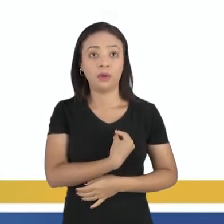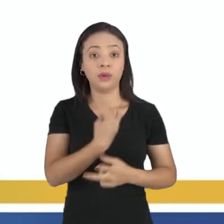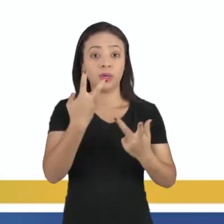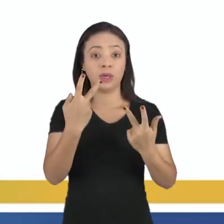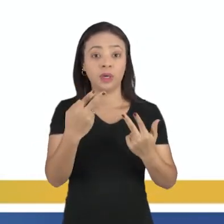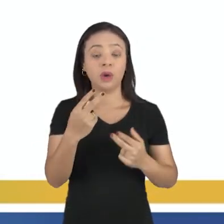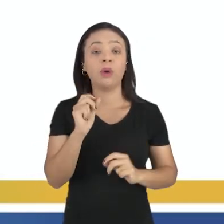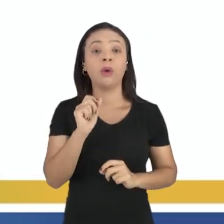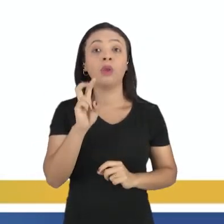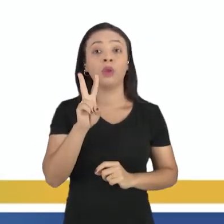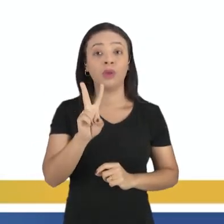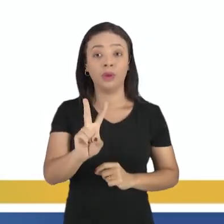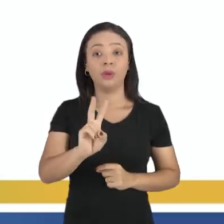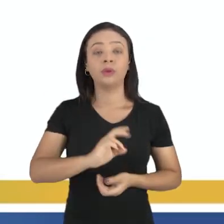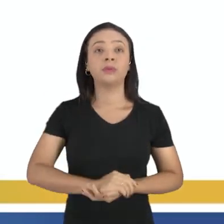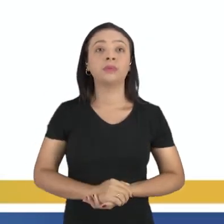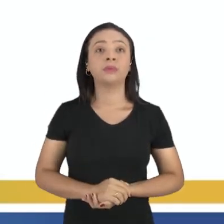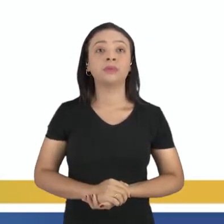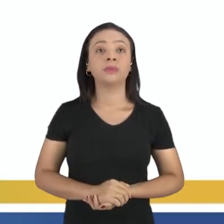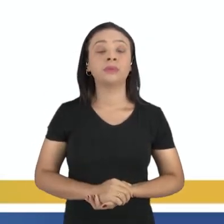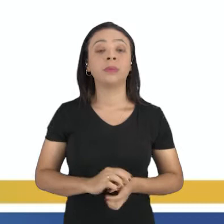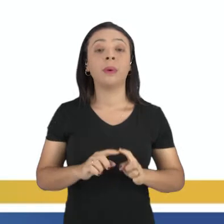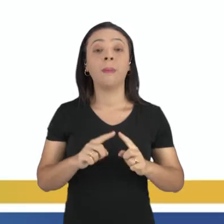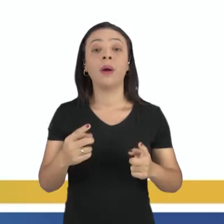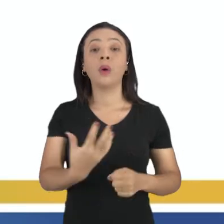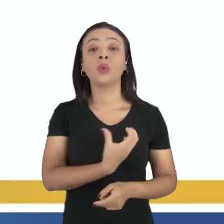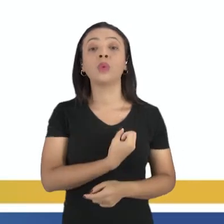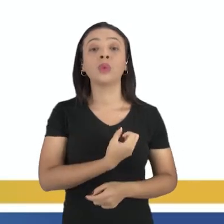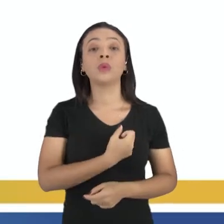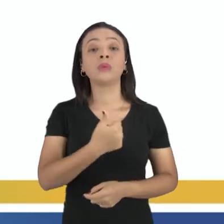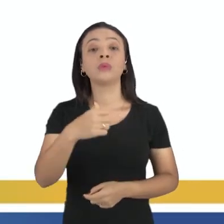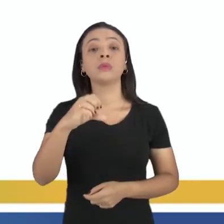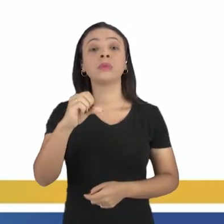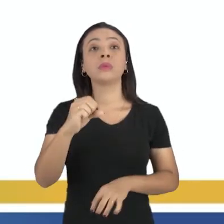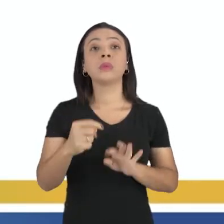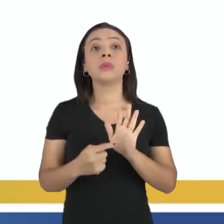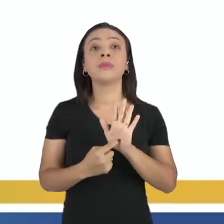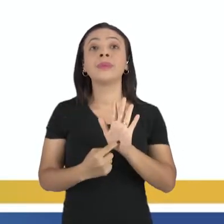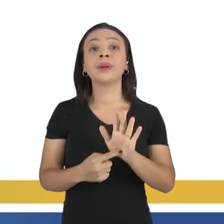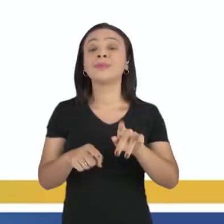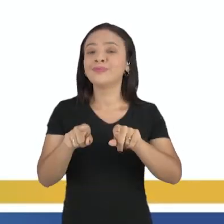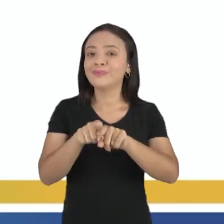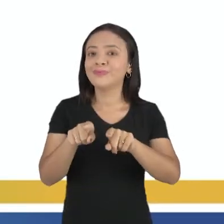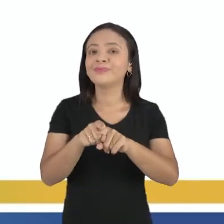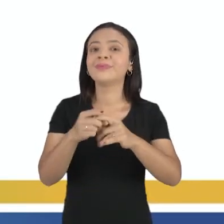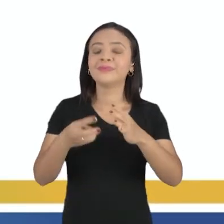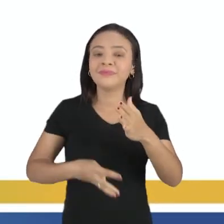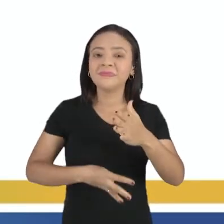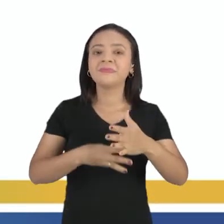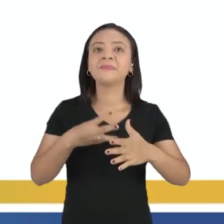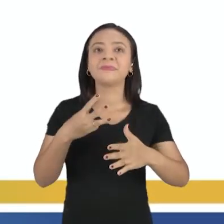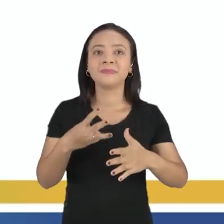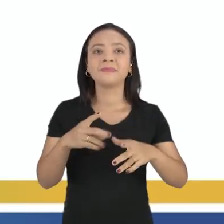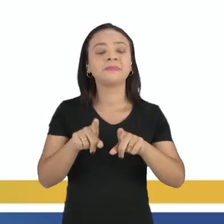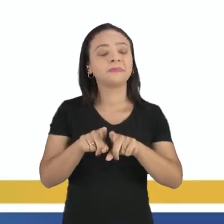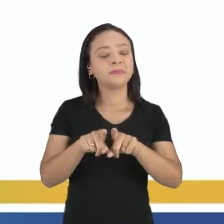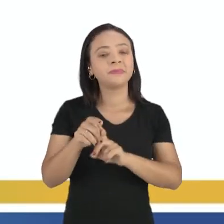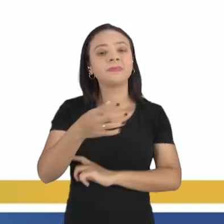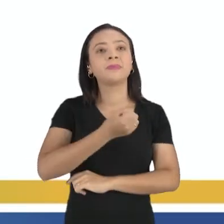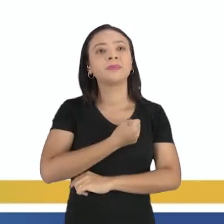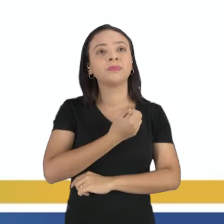igual a 2. Já o número 19, ele se repete também 3 vezes, assim como o